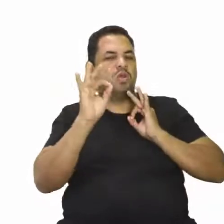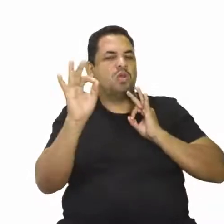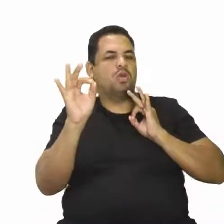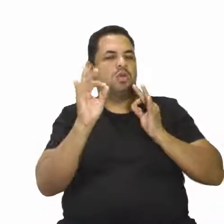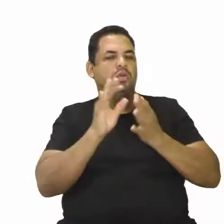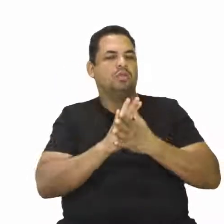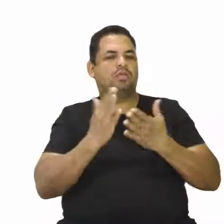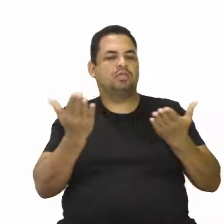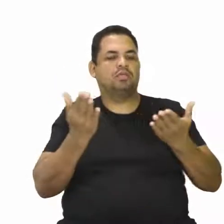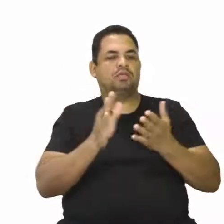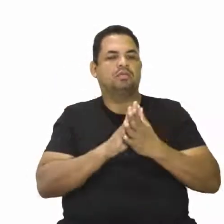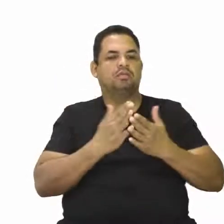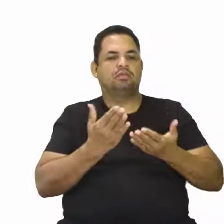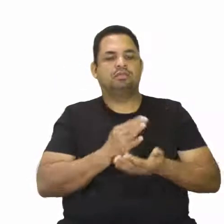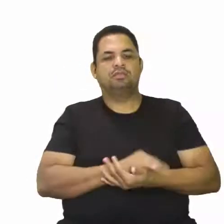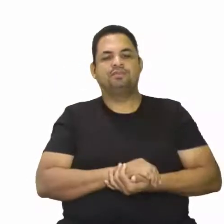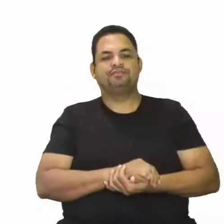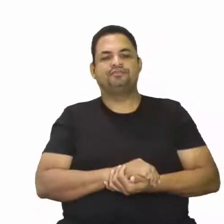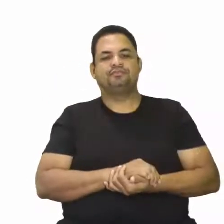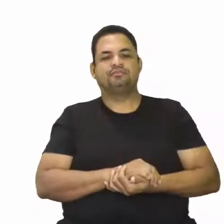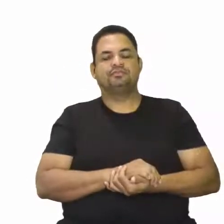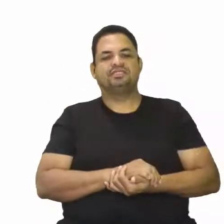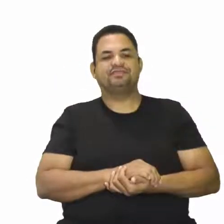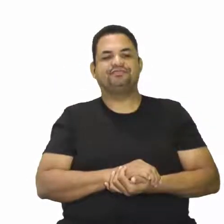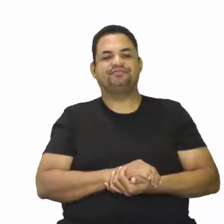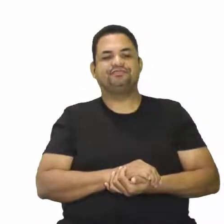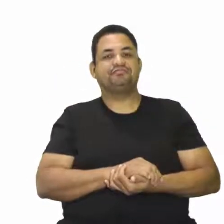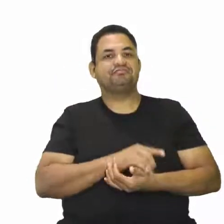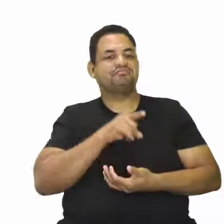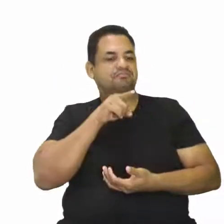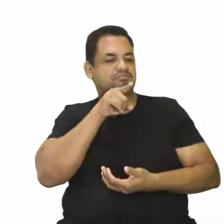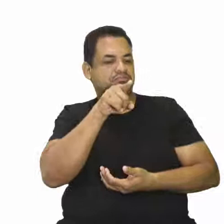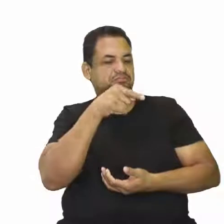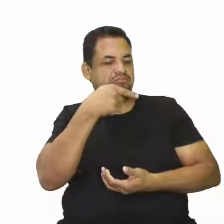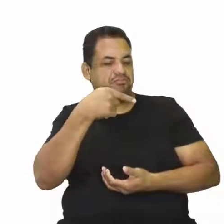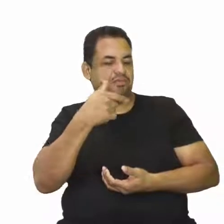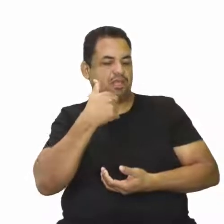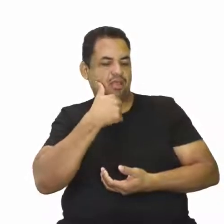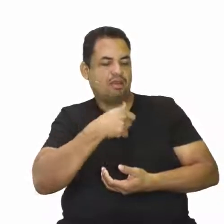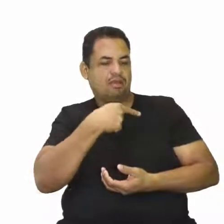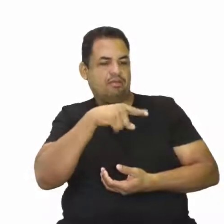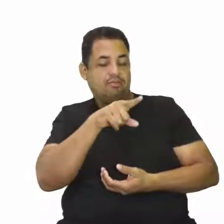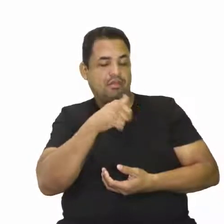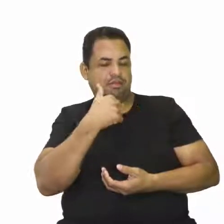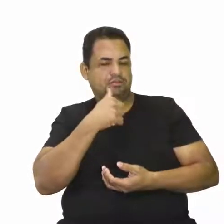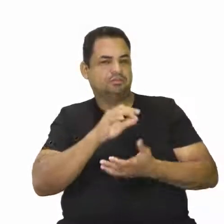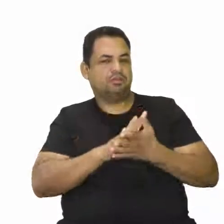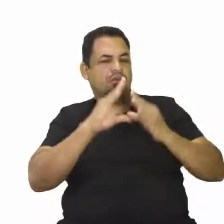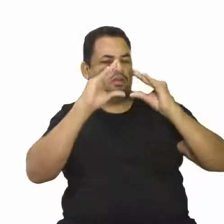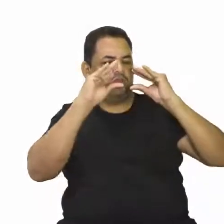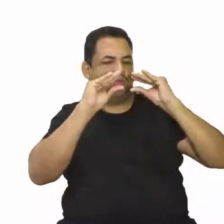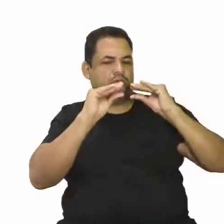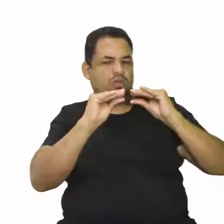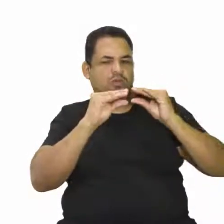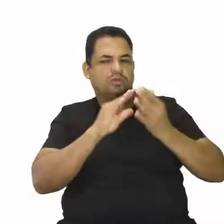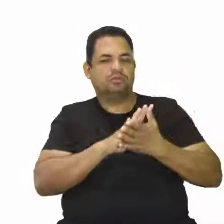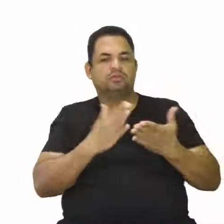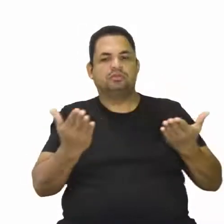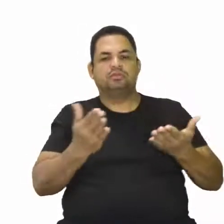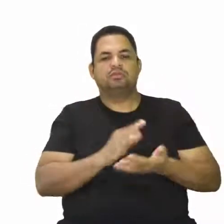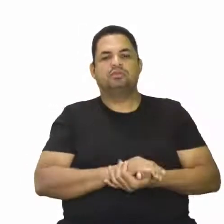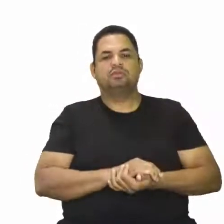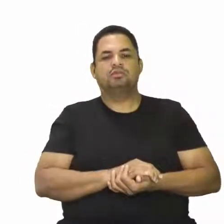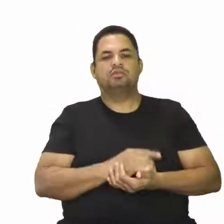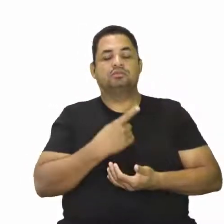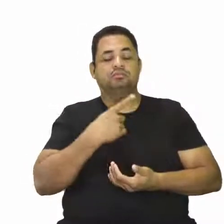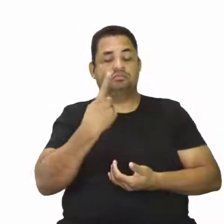a la escuela por la noche. Ela vai à escola à noite, certo?